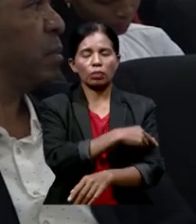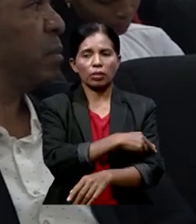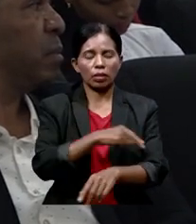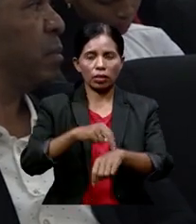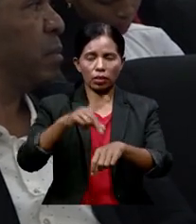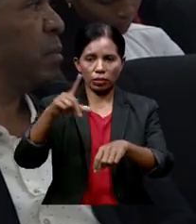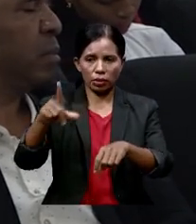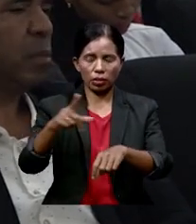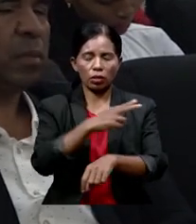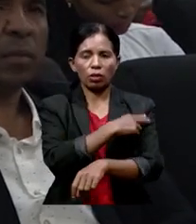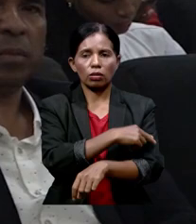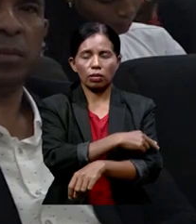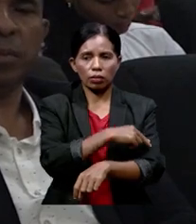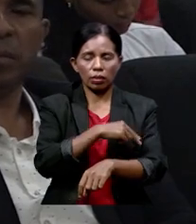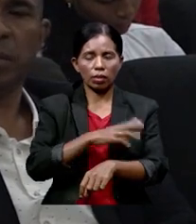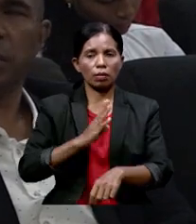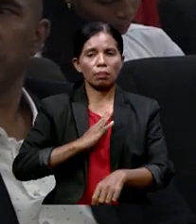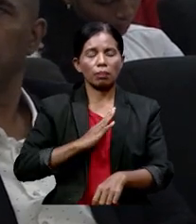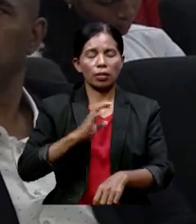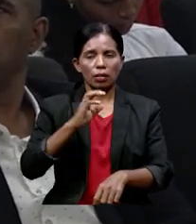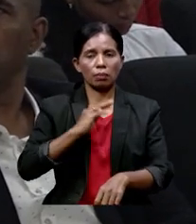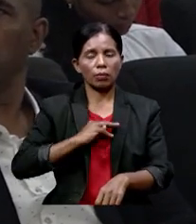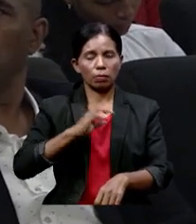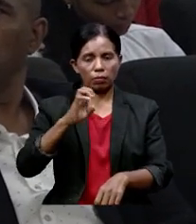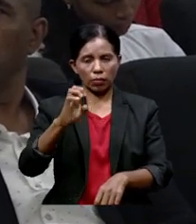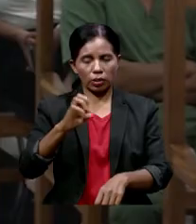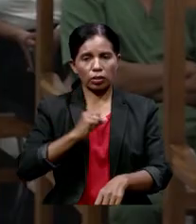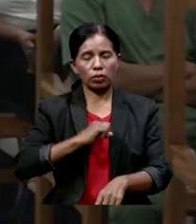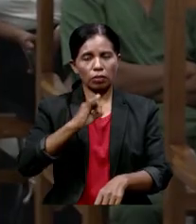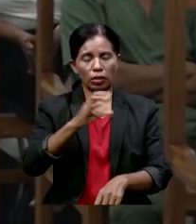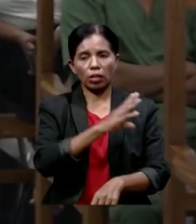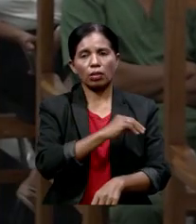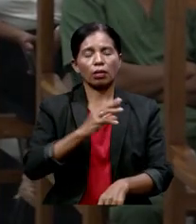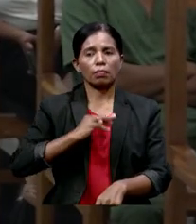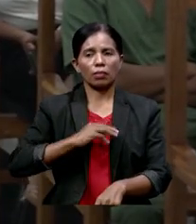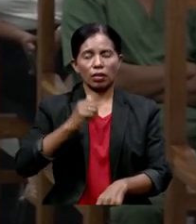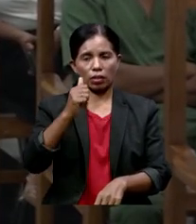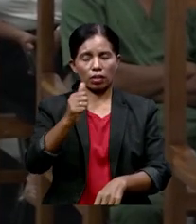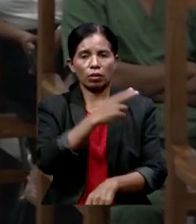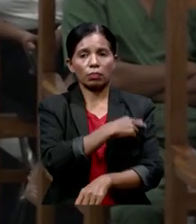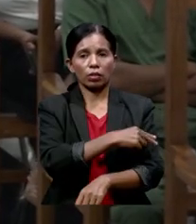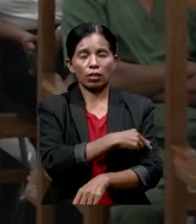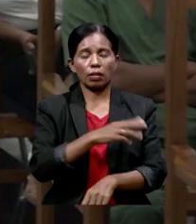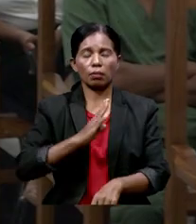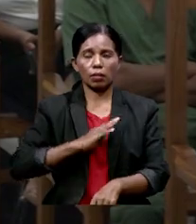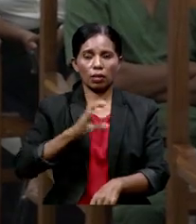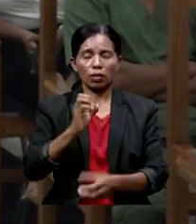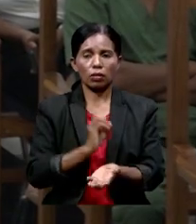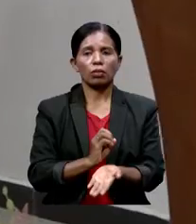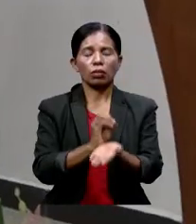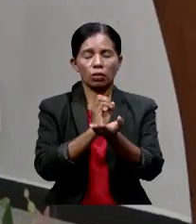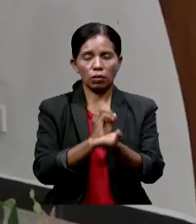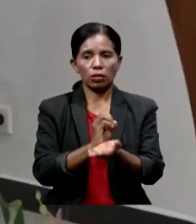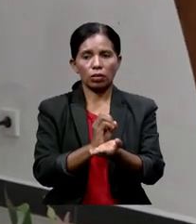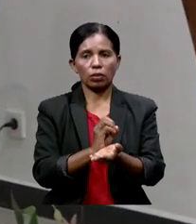no hospital referência Mobisi, Suai no Maliana, no hospital regional Baucau, Oikusi,